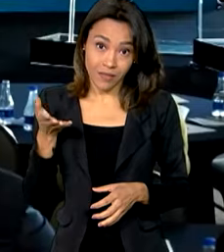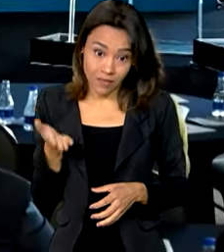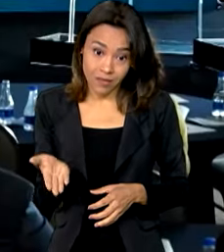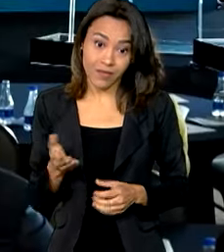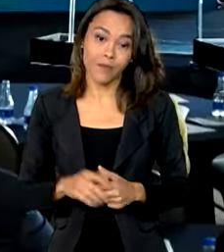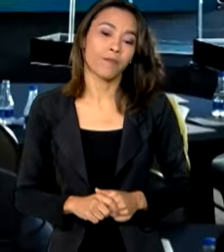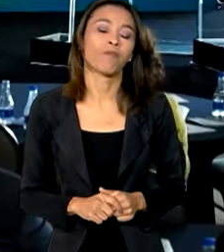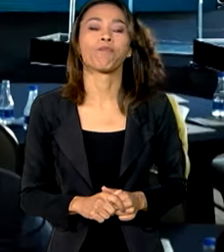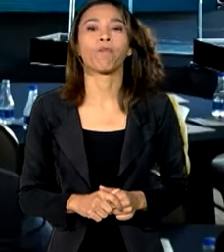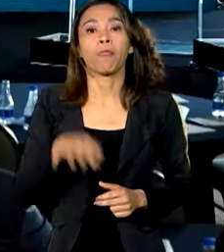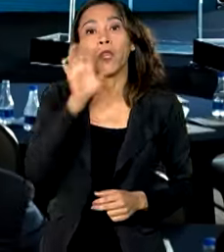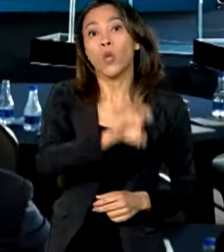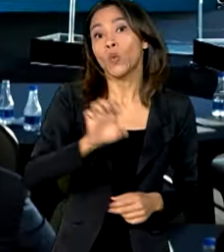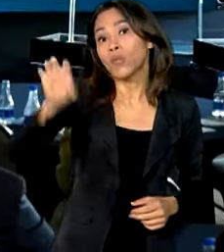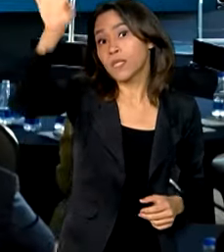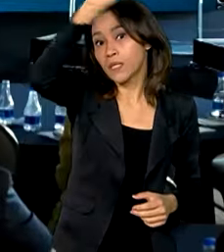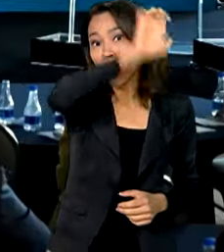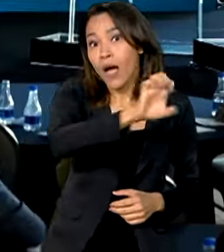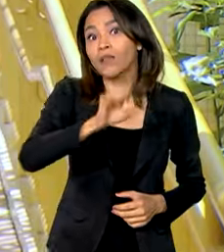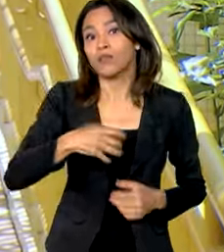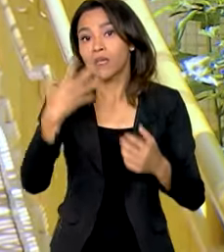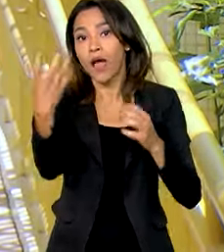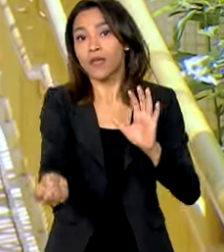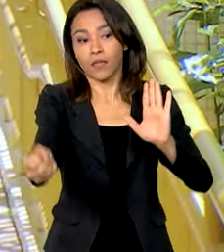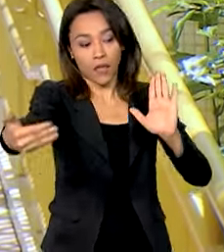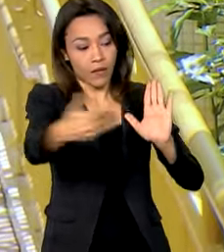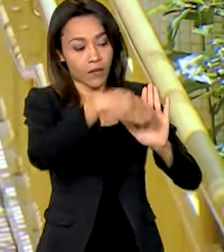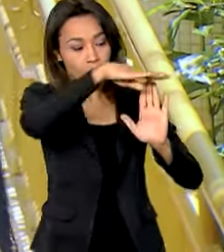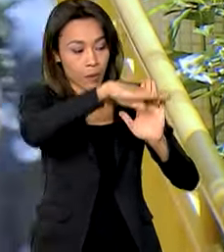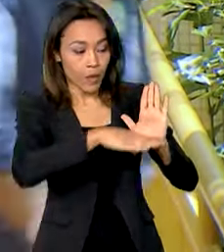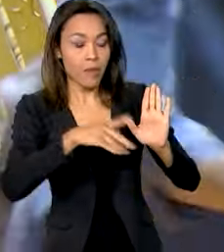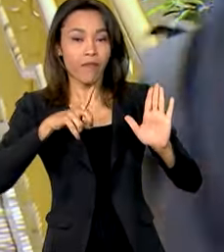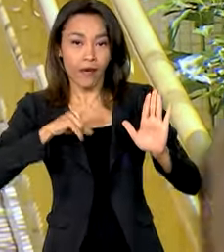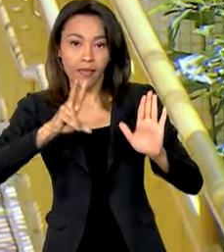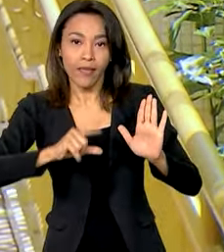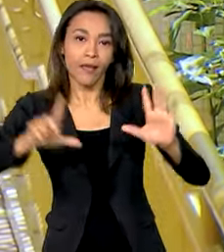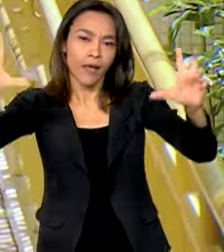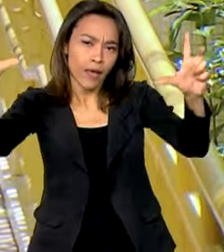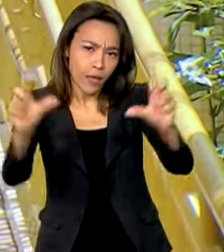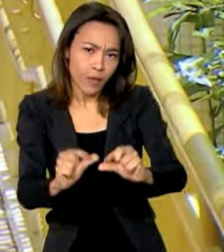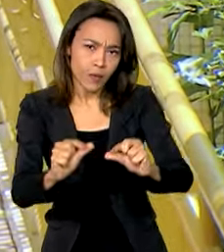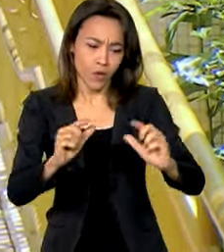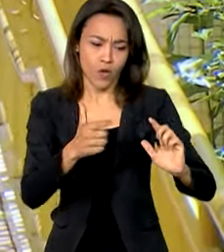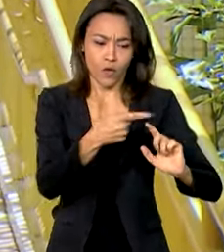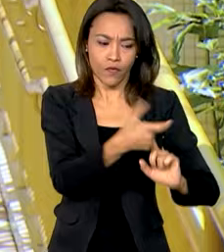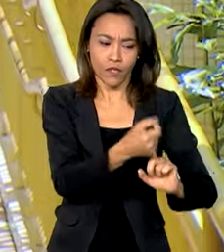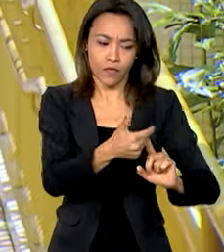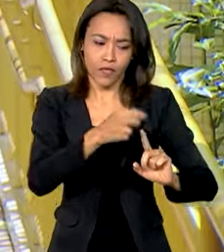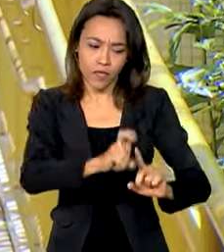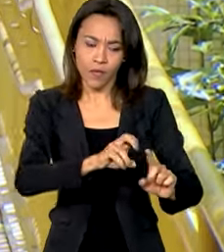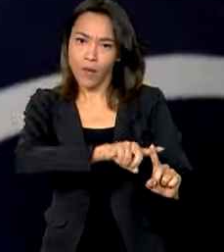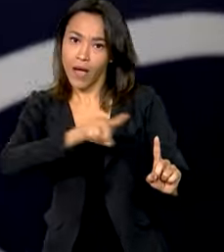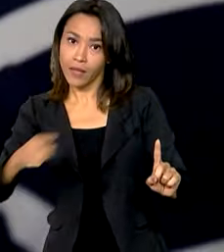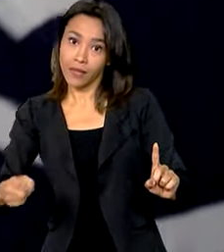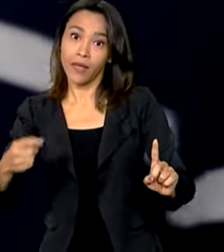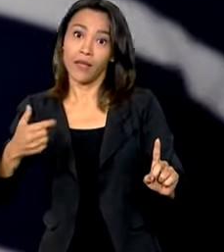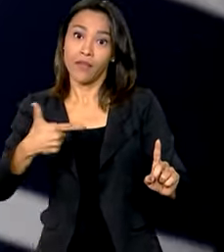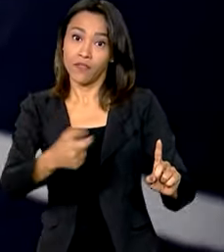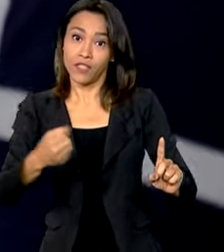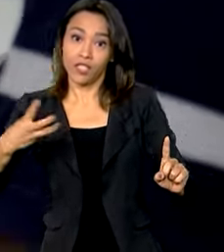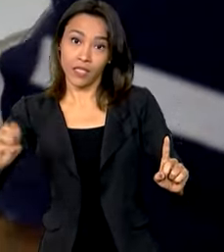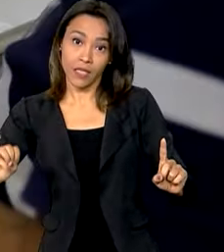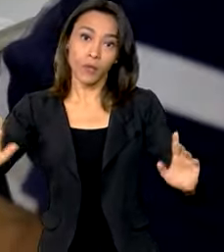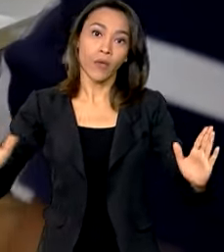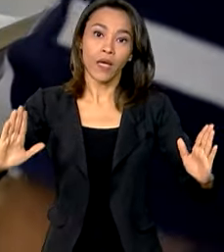brasileiros. Os estados que aderirem ao programa vão ter redução temporária entre 2025 e 2030 das